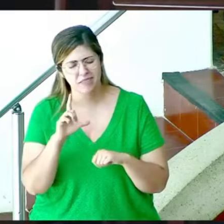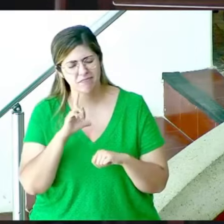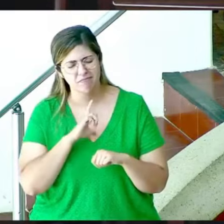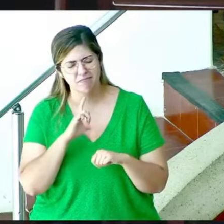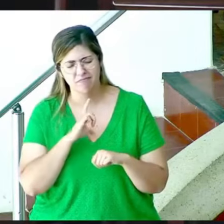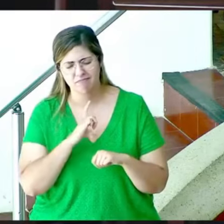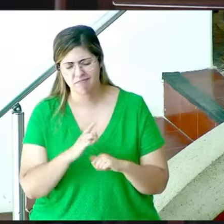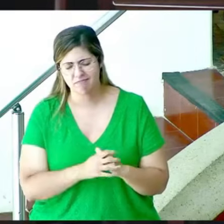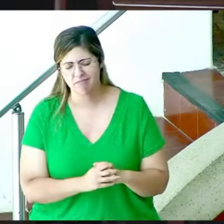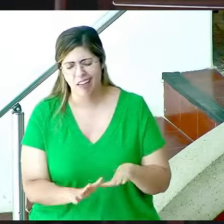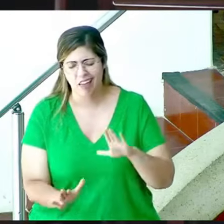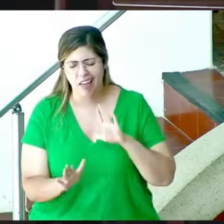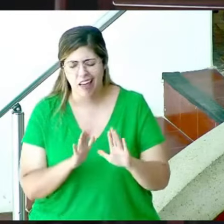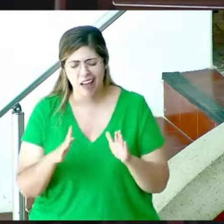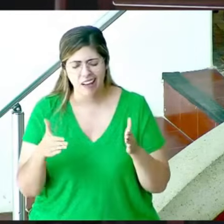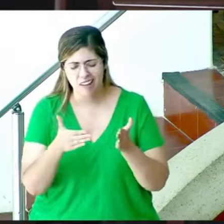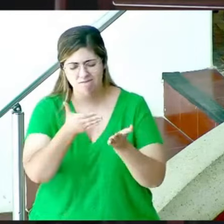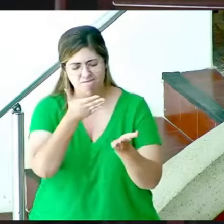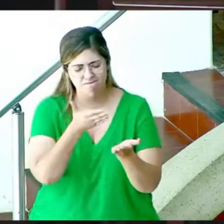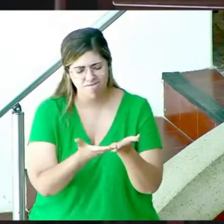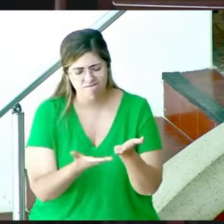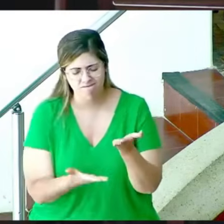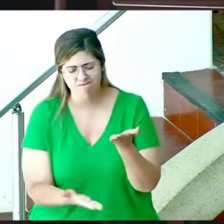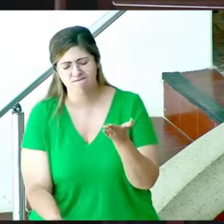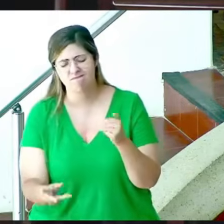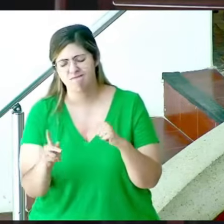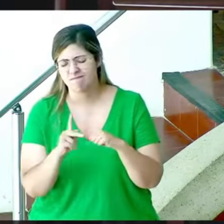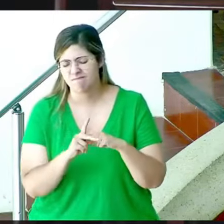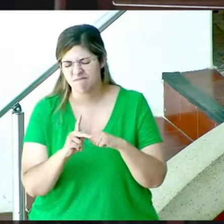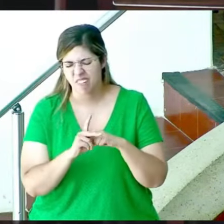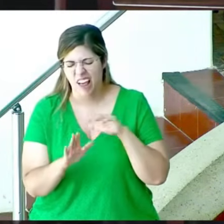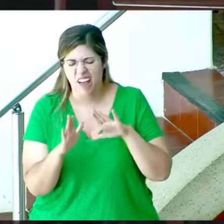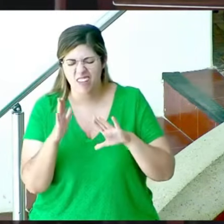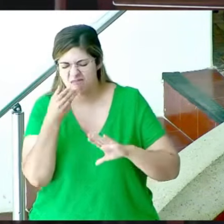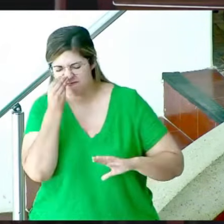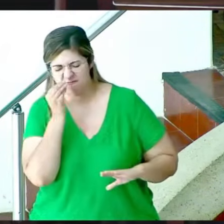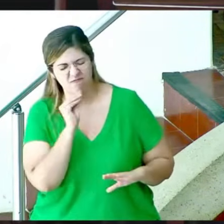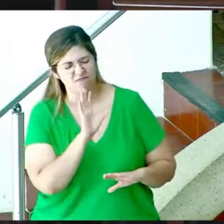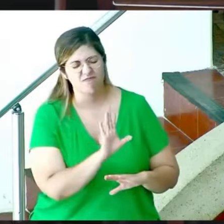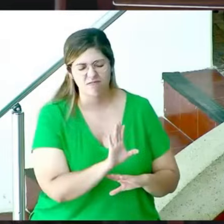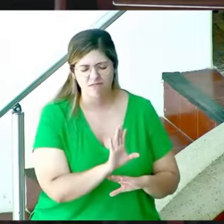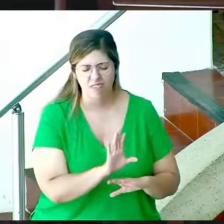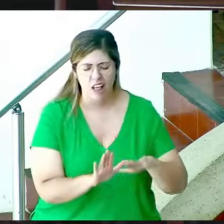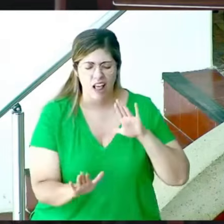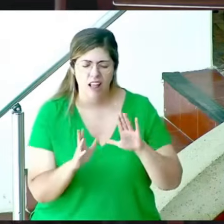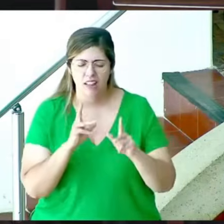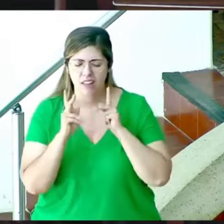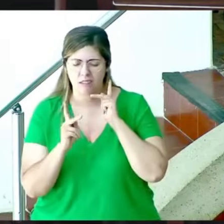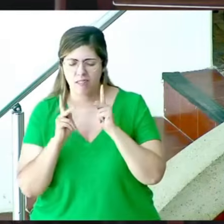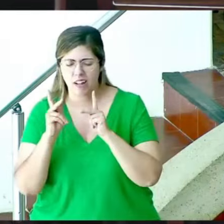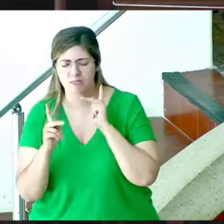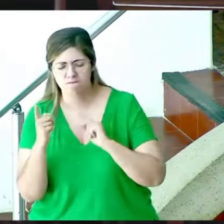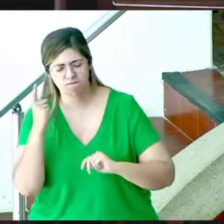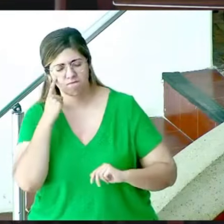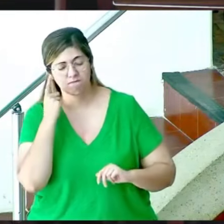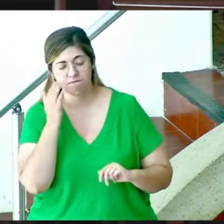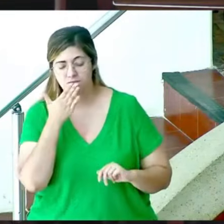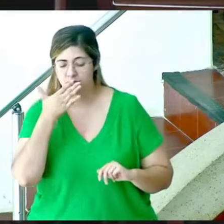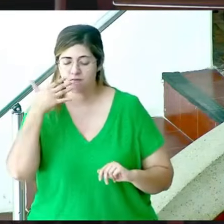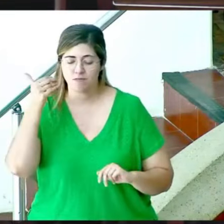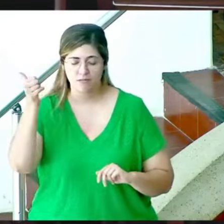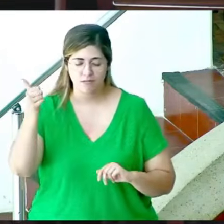estivermos trilhando, nós podemos também dizer, Pedro, isso não me interessa. Ou dizer, Pedro, eu vou pensar melhor